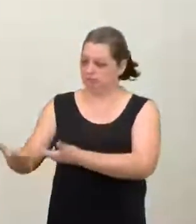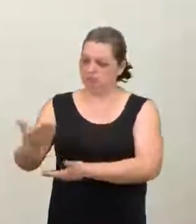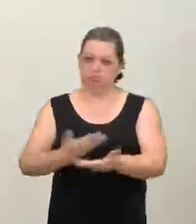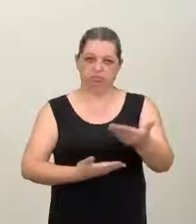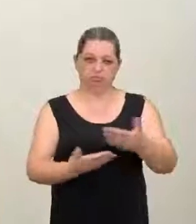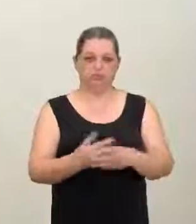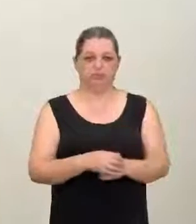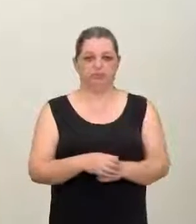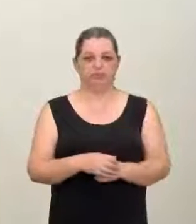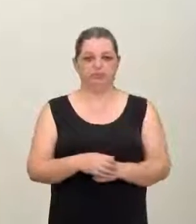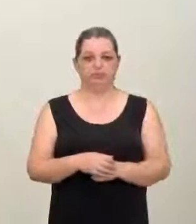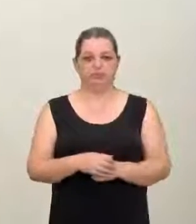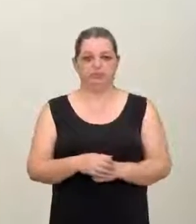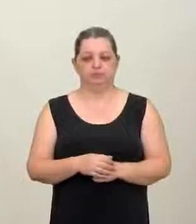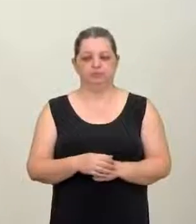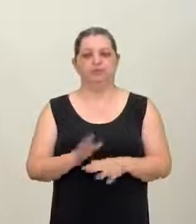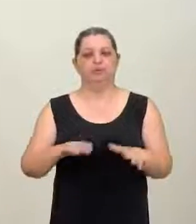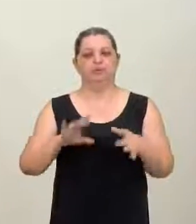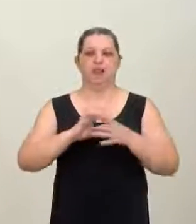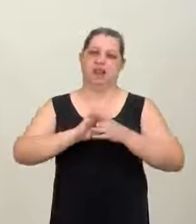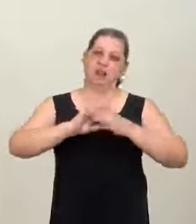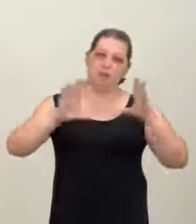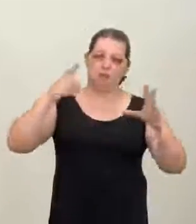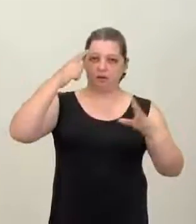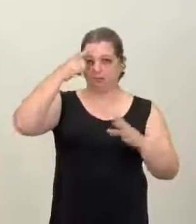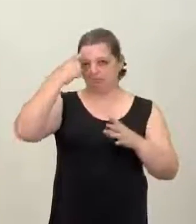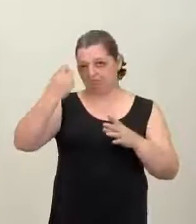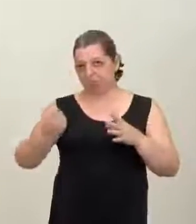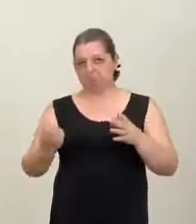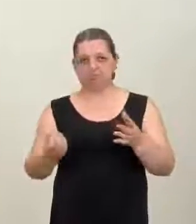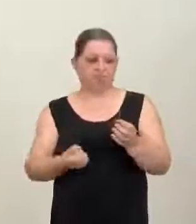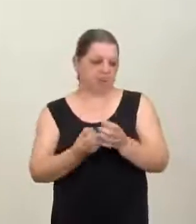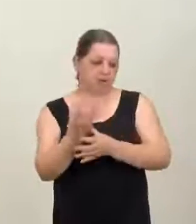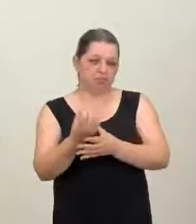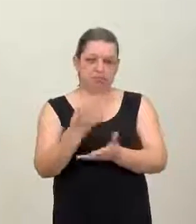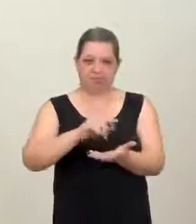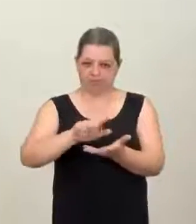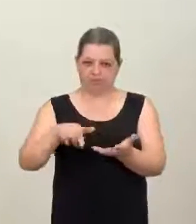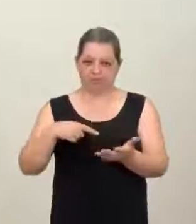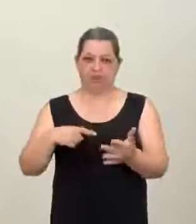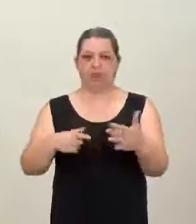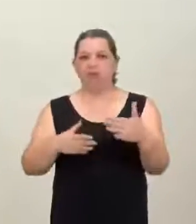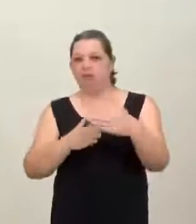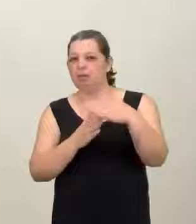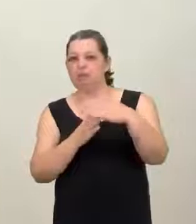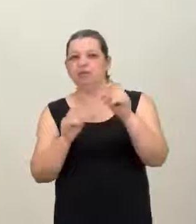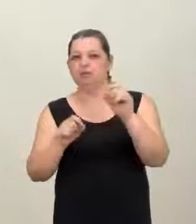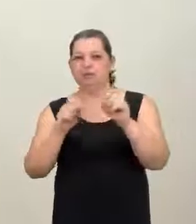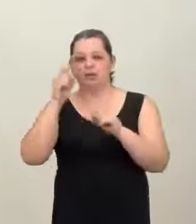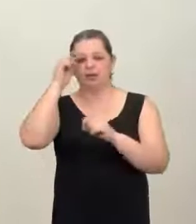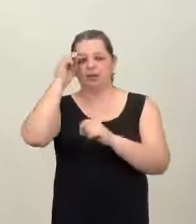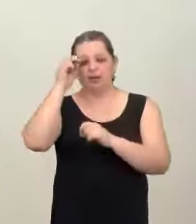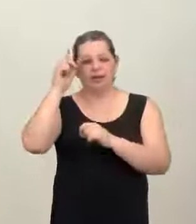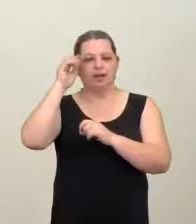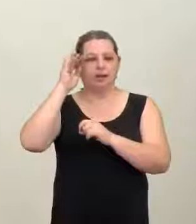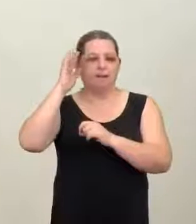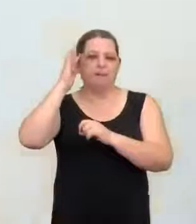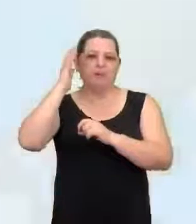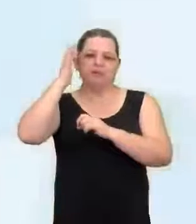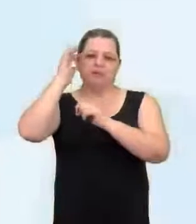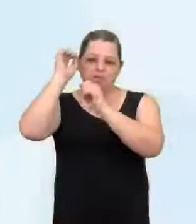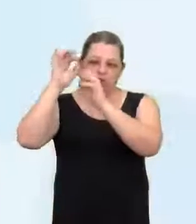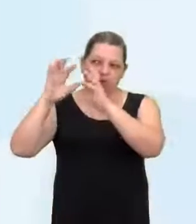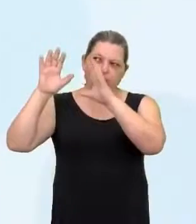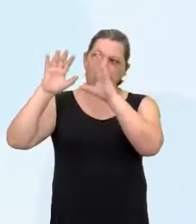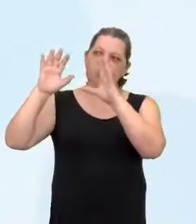tem, digamos, mais liberdade criativa, então o limite é a sua imaginação. Sim. Aqui